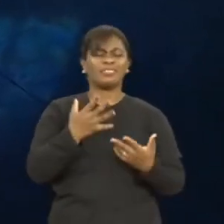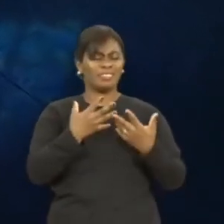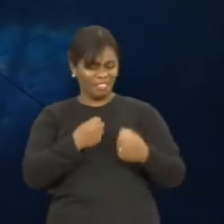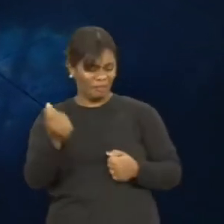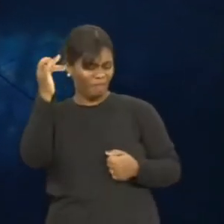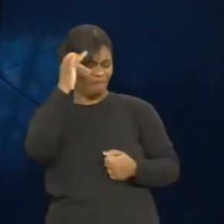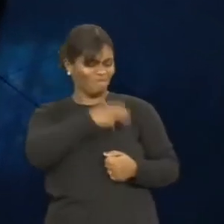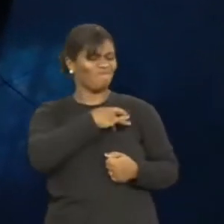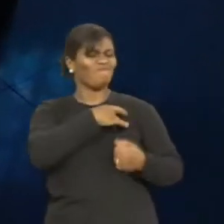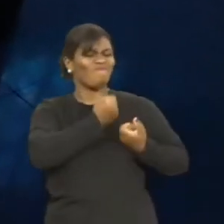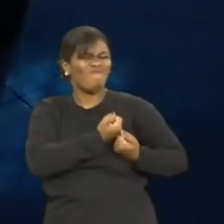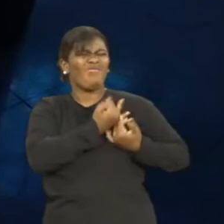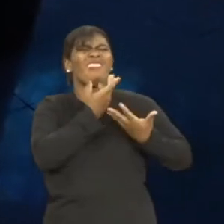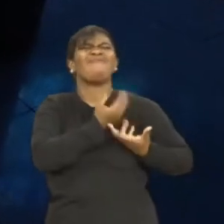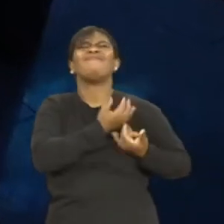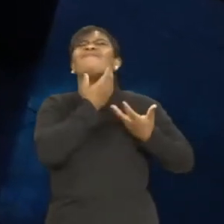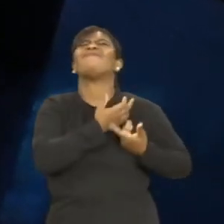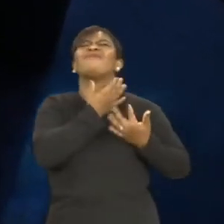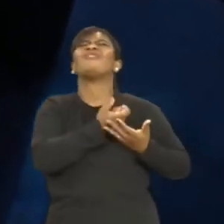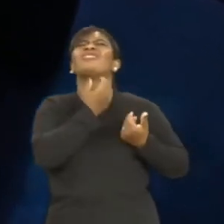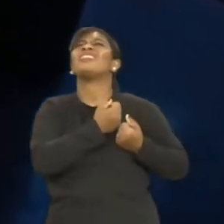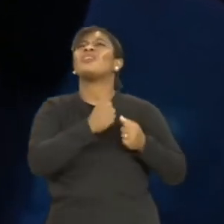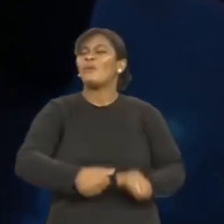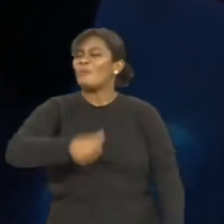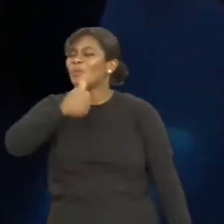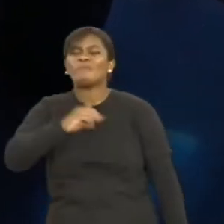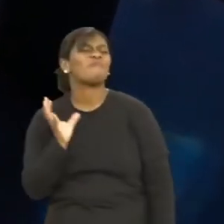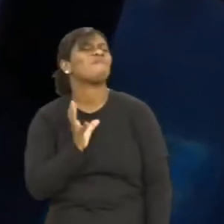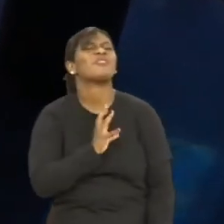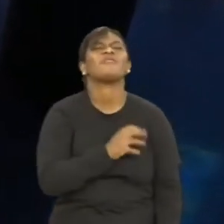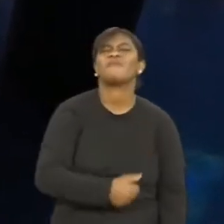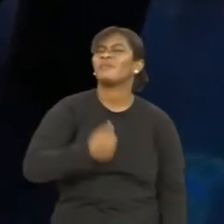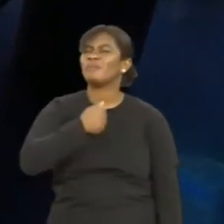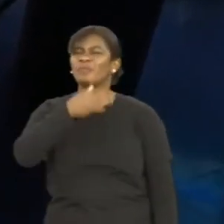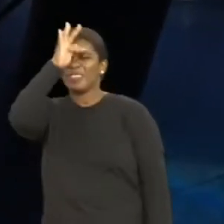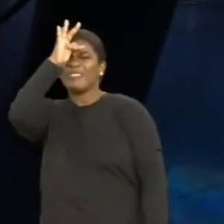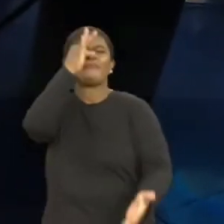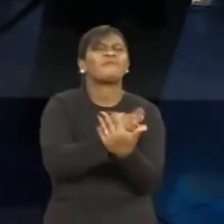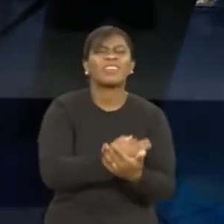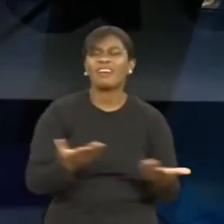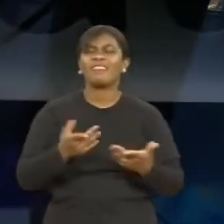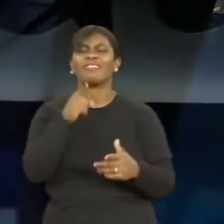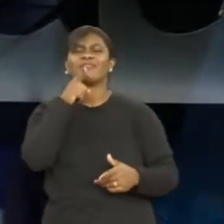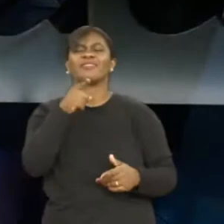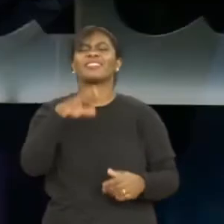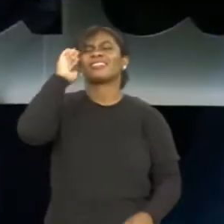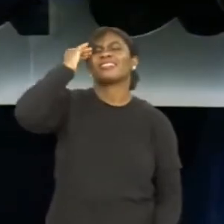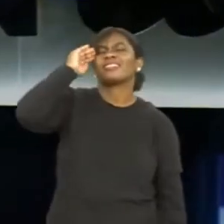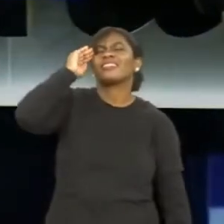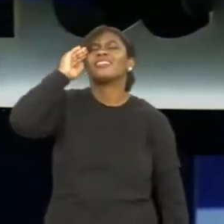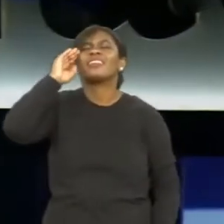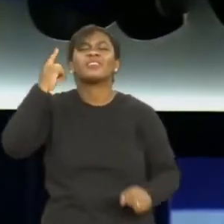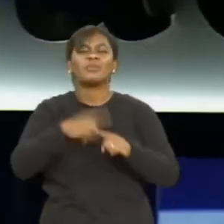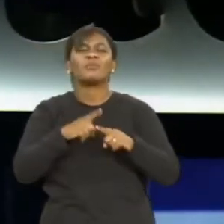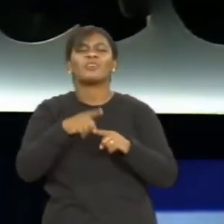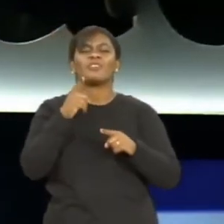acende, ressuscita em você o primeiro amor, a primeira fé. Agora você entende porque